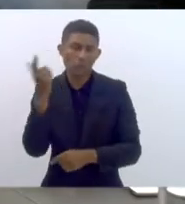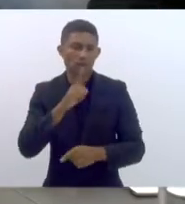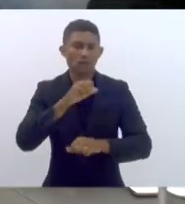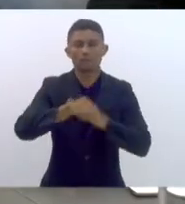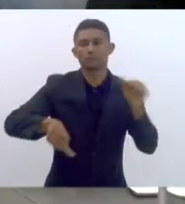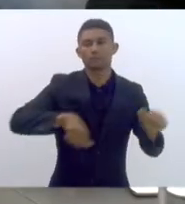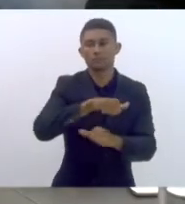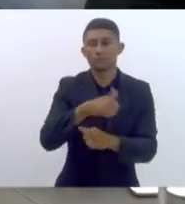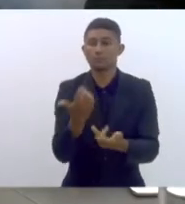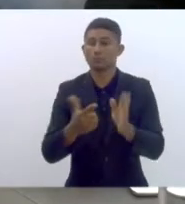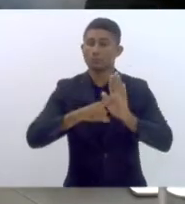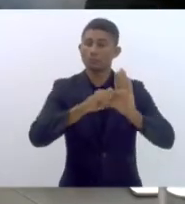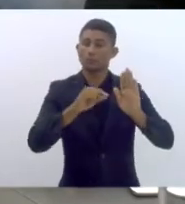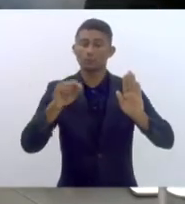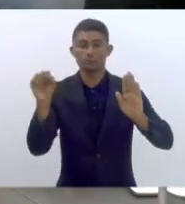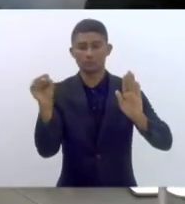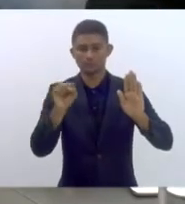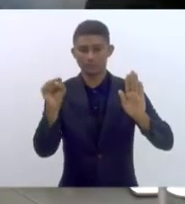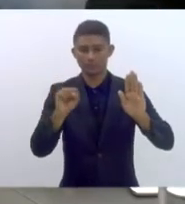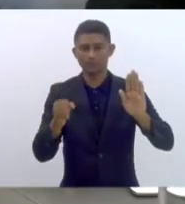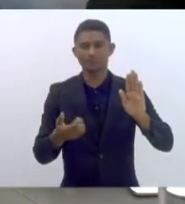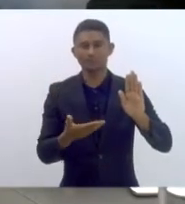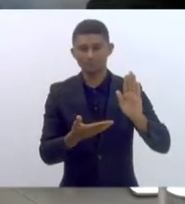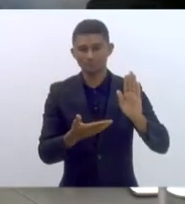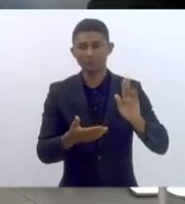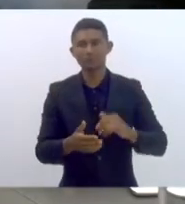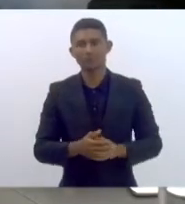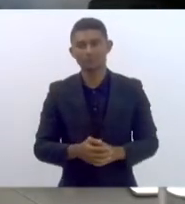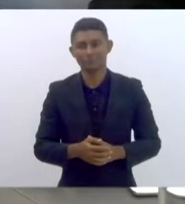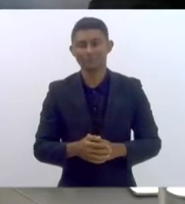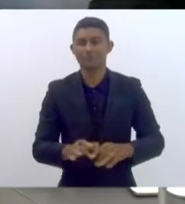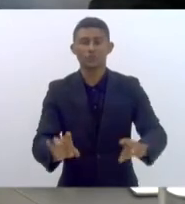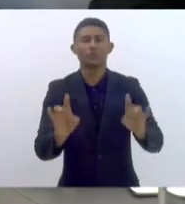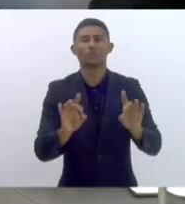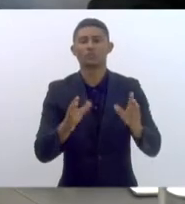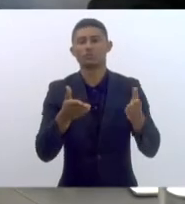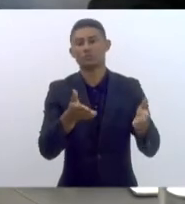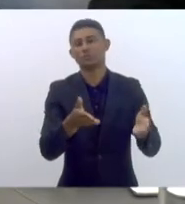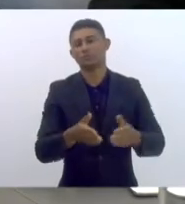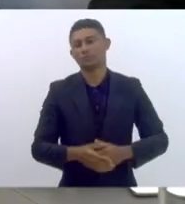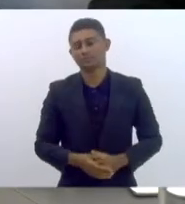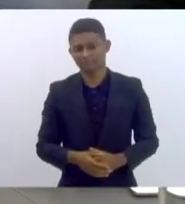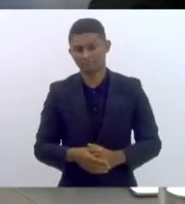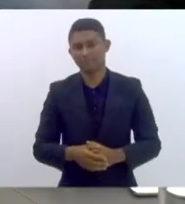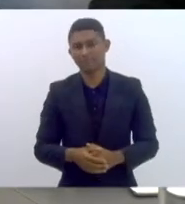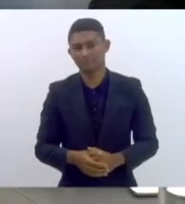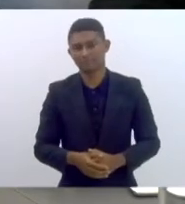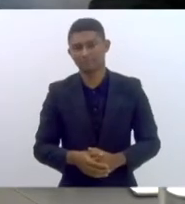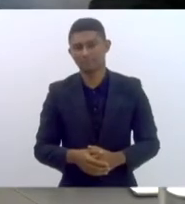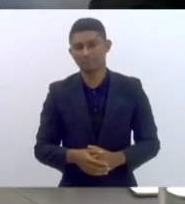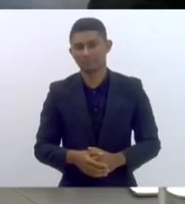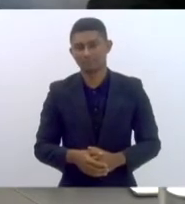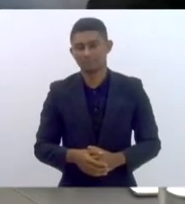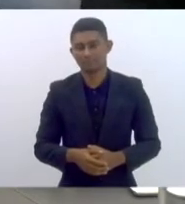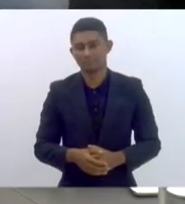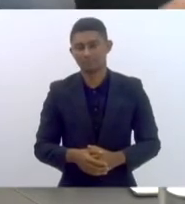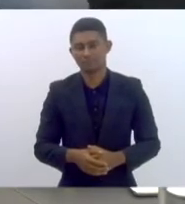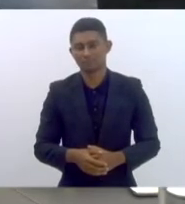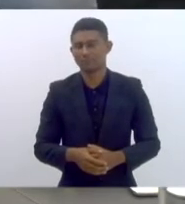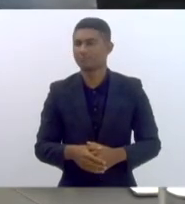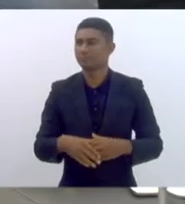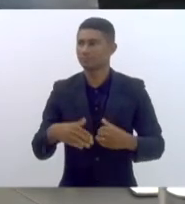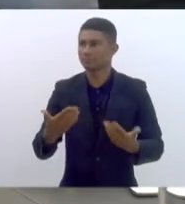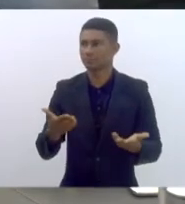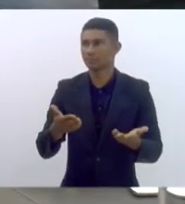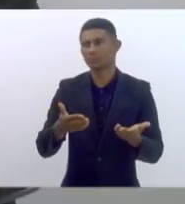Então, esse artigo 8º, esse 8º termo aditivo é somente para esse. Na verdade, o